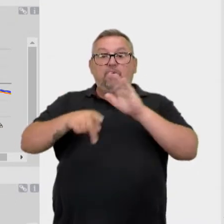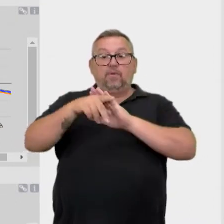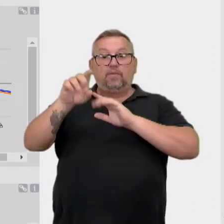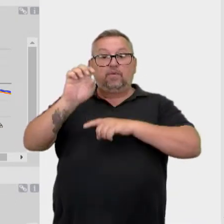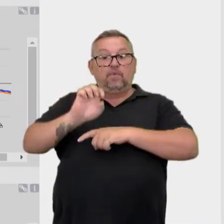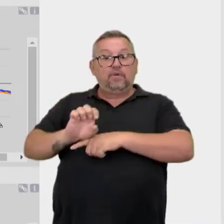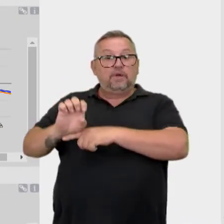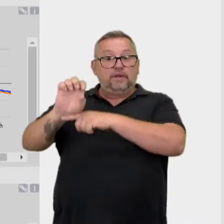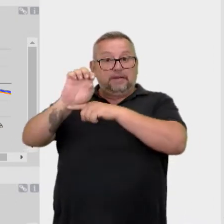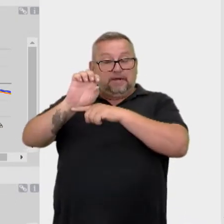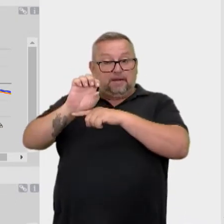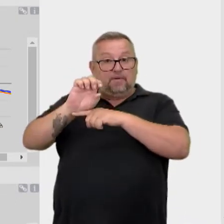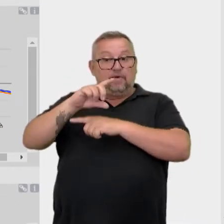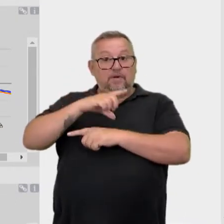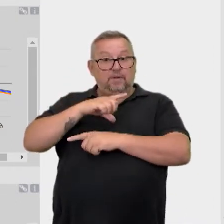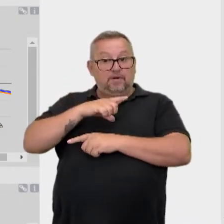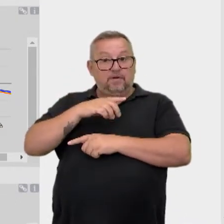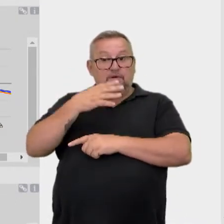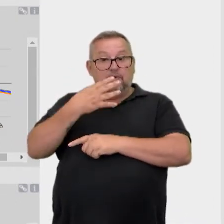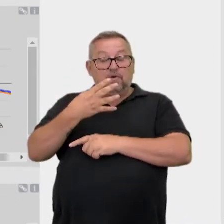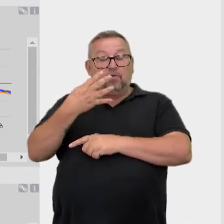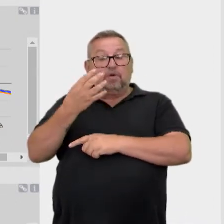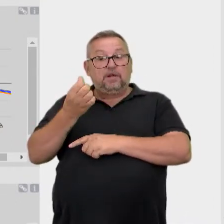São Paulo está em